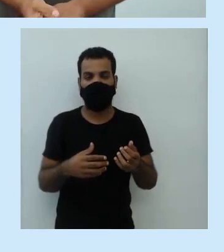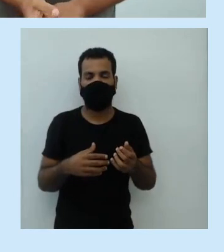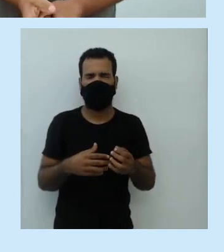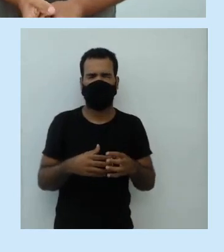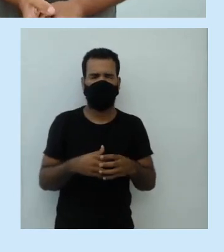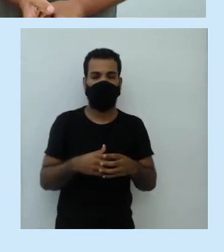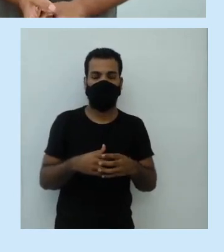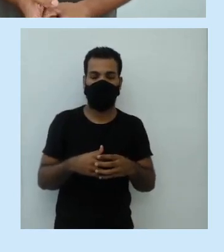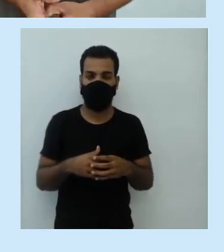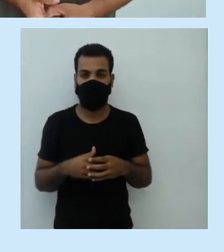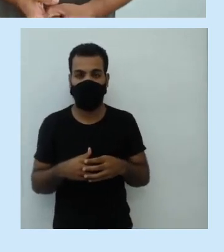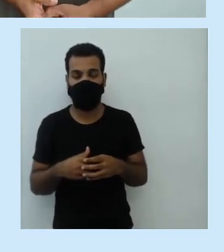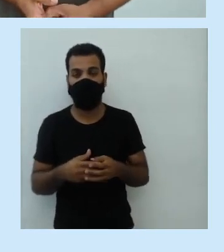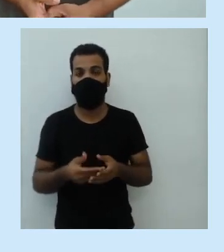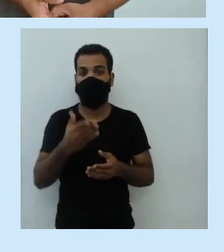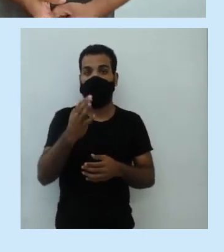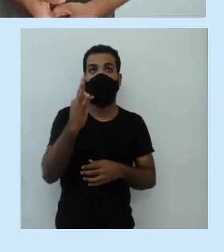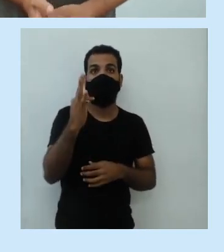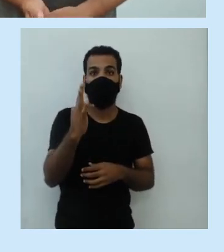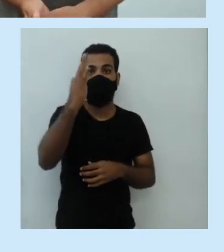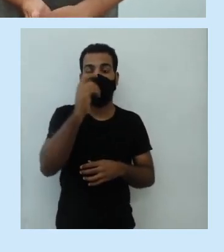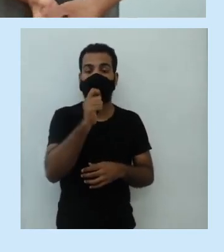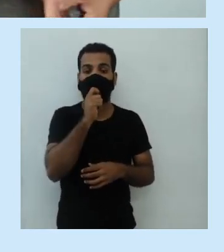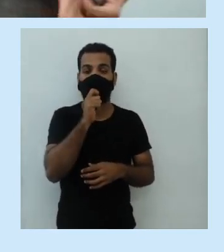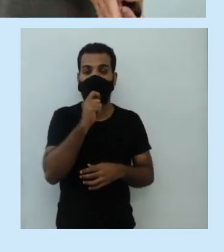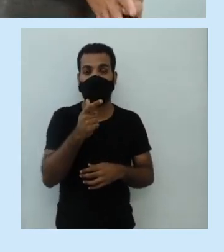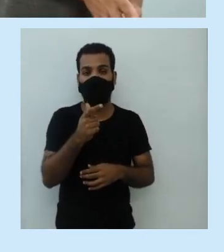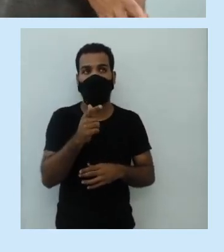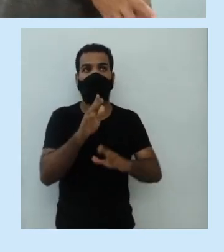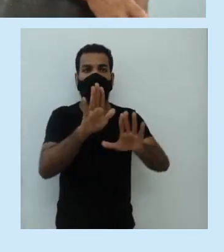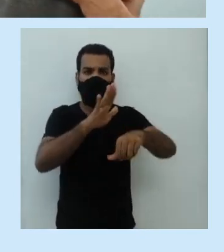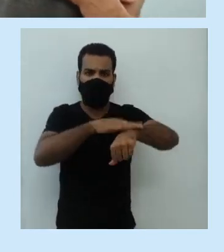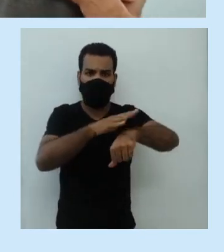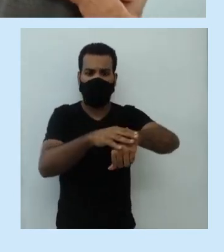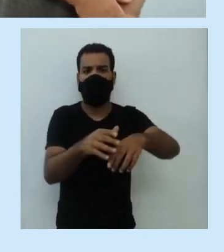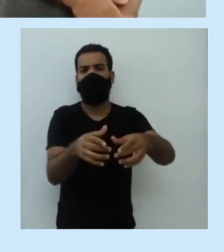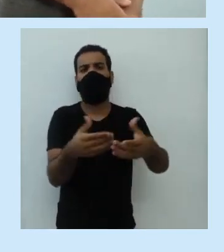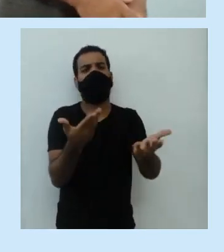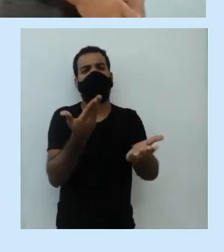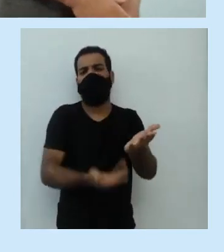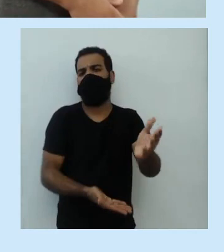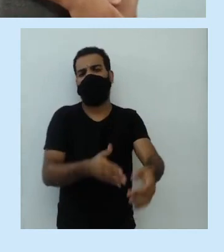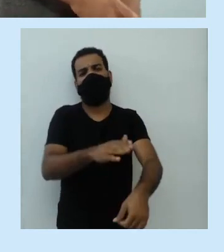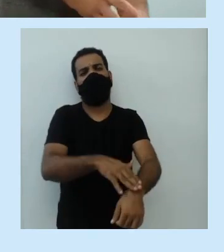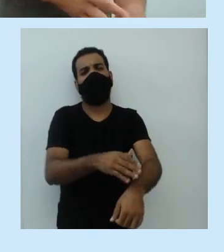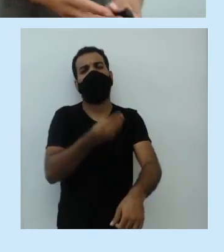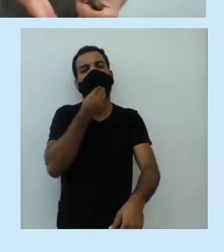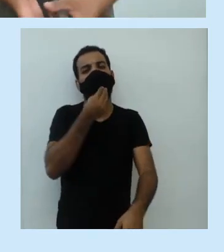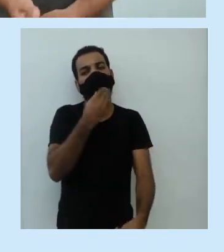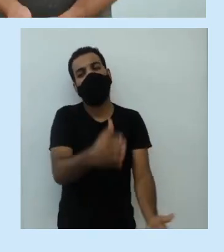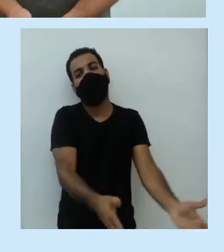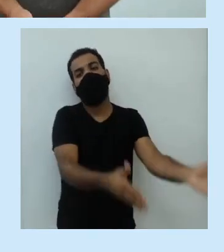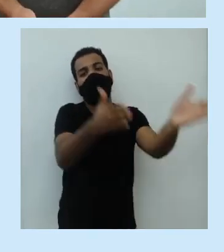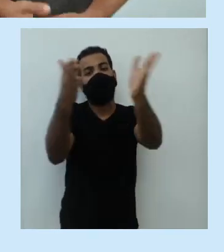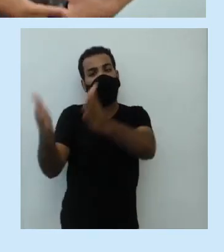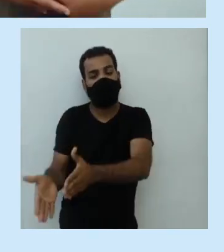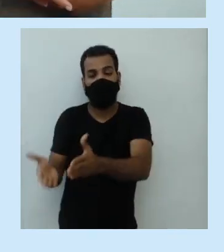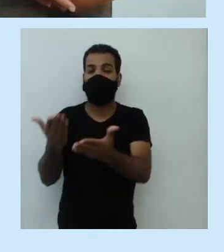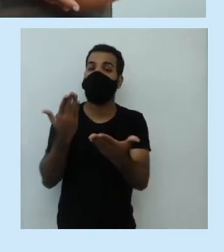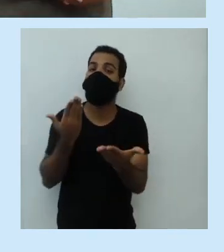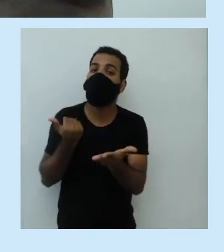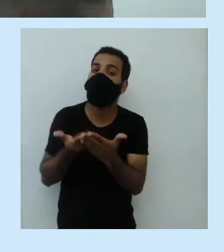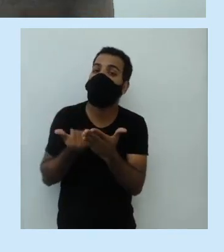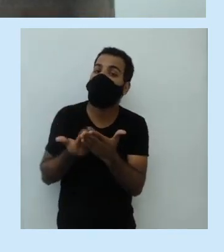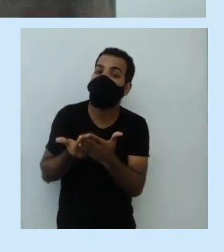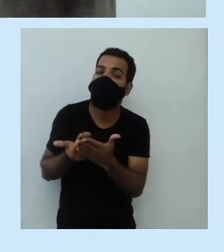muito para você culturalmente, é jogar fora um tempo que você poderia estar dedicando para